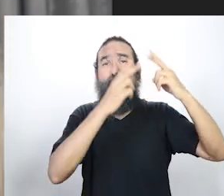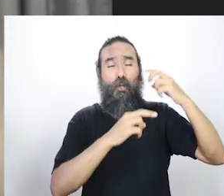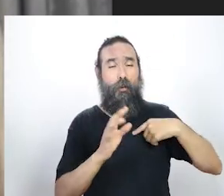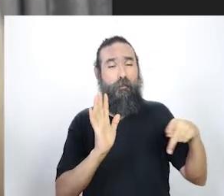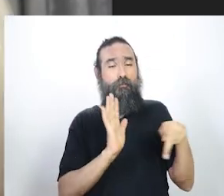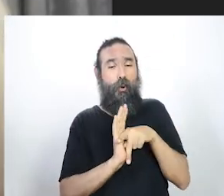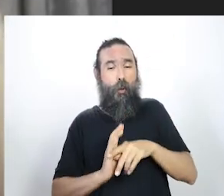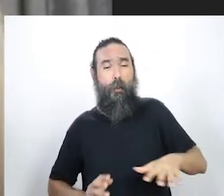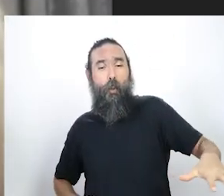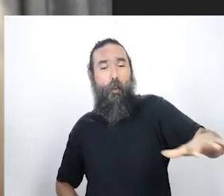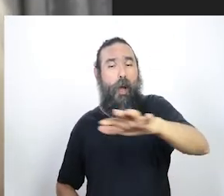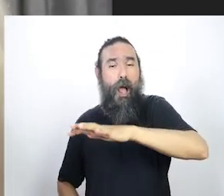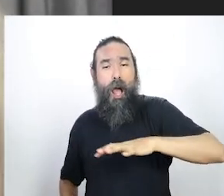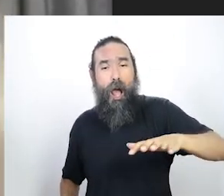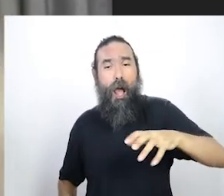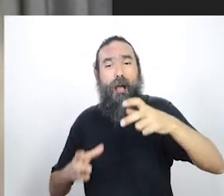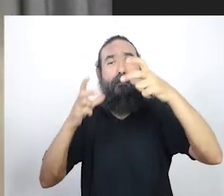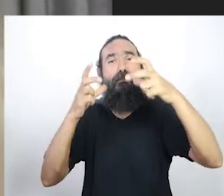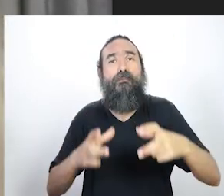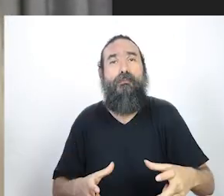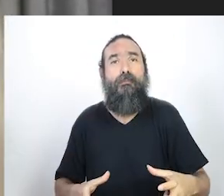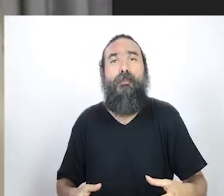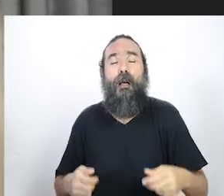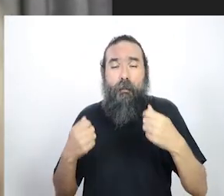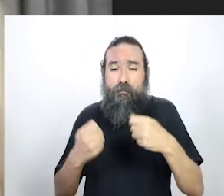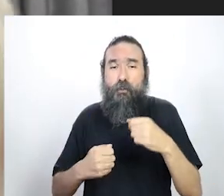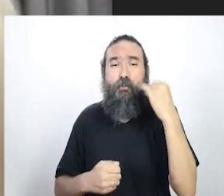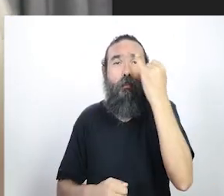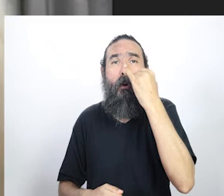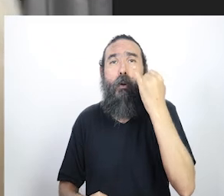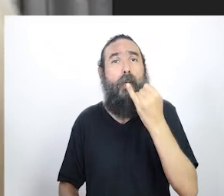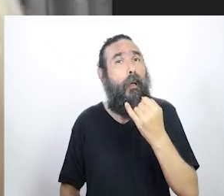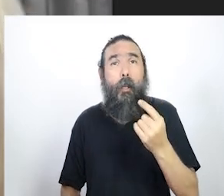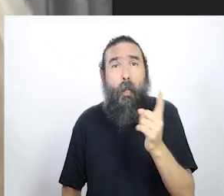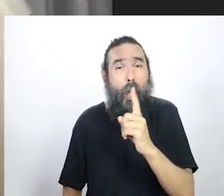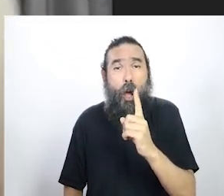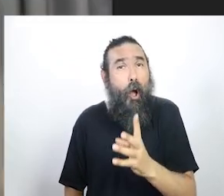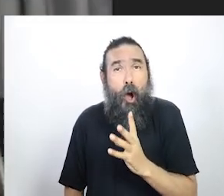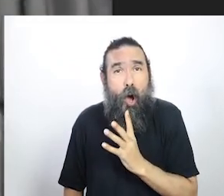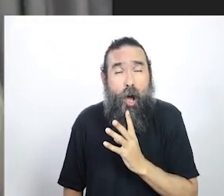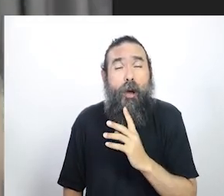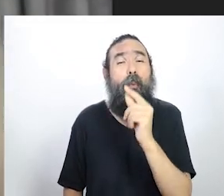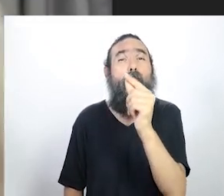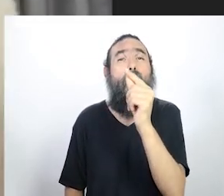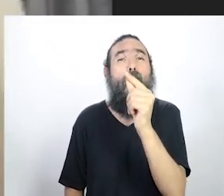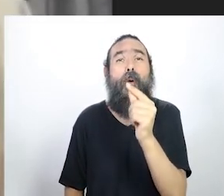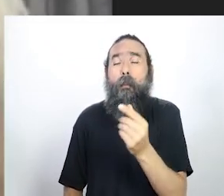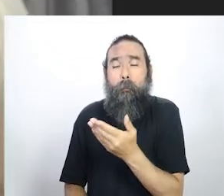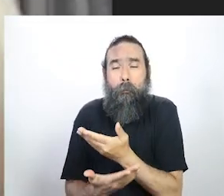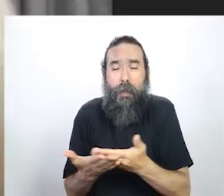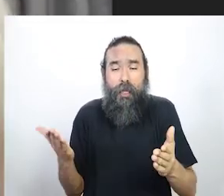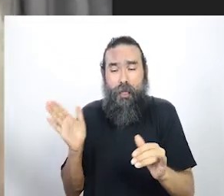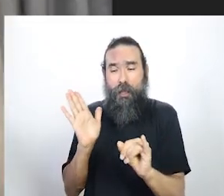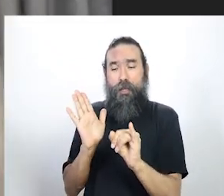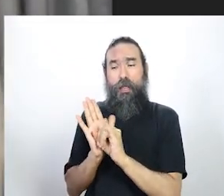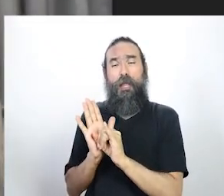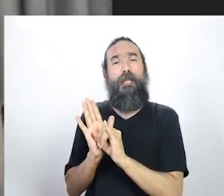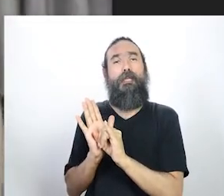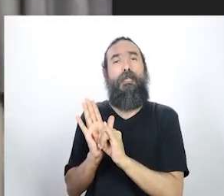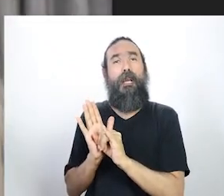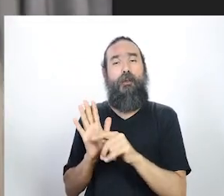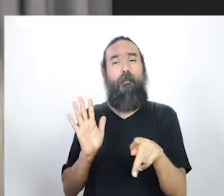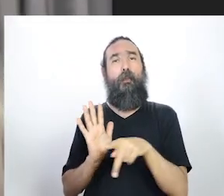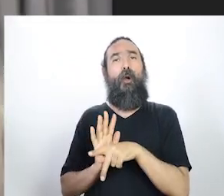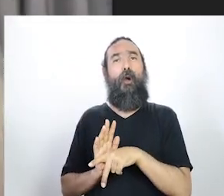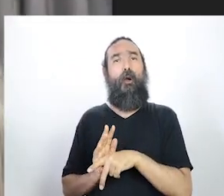da sua cidade, da sua região, enfim, ela não sabe quem ela é, né? Ela perde a sua identidade.